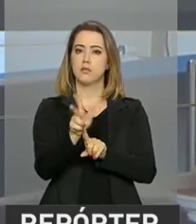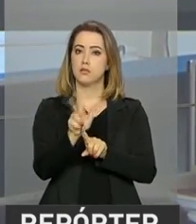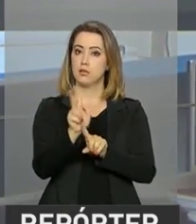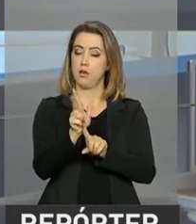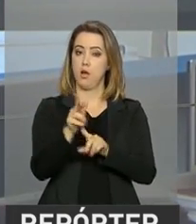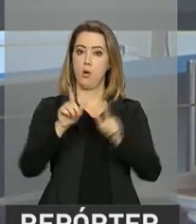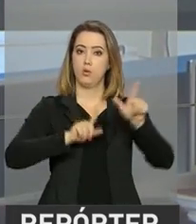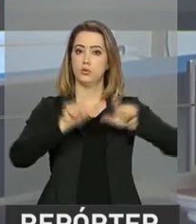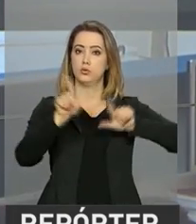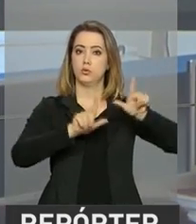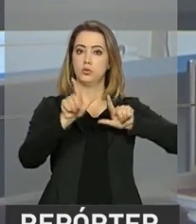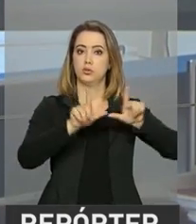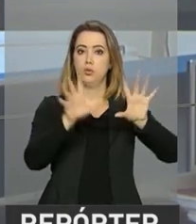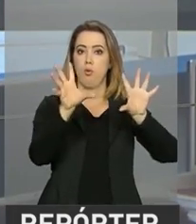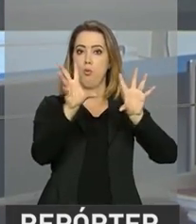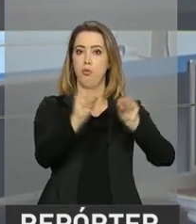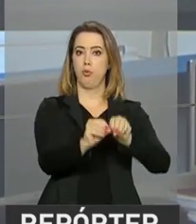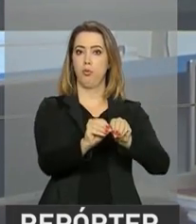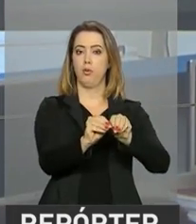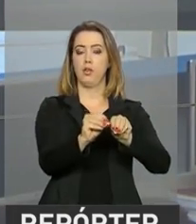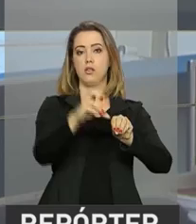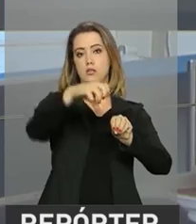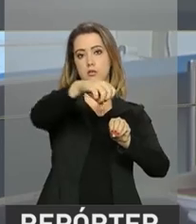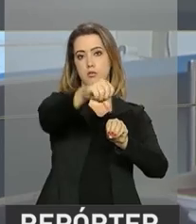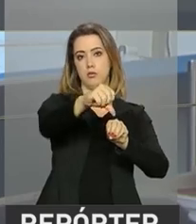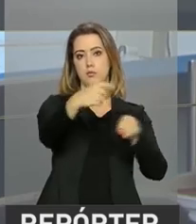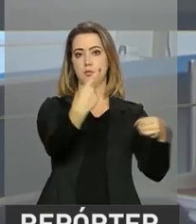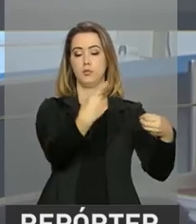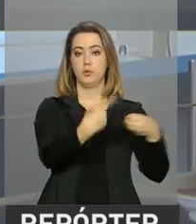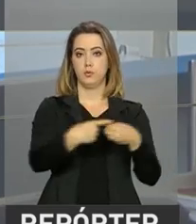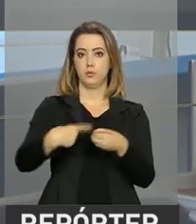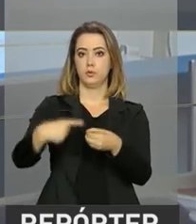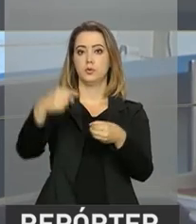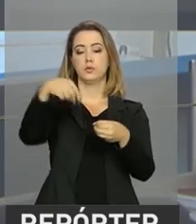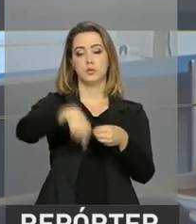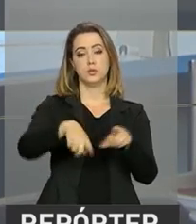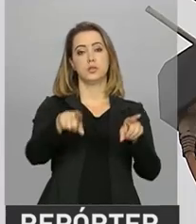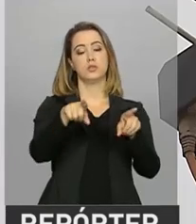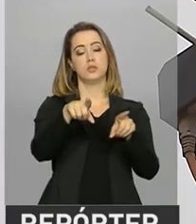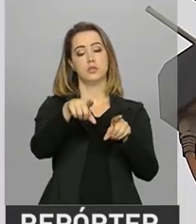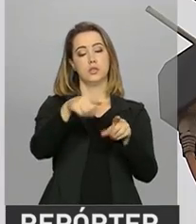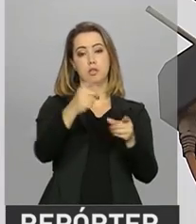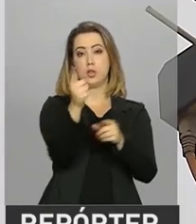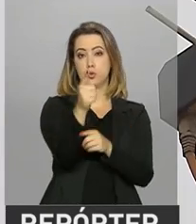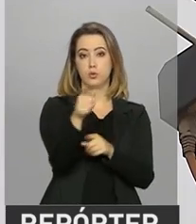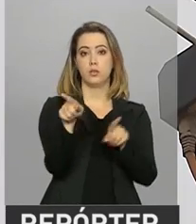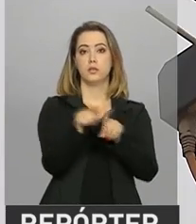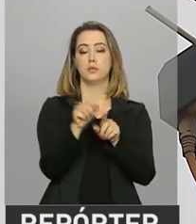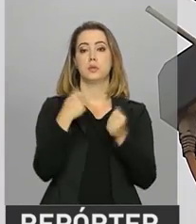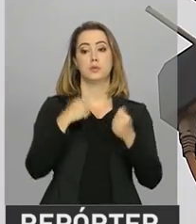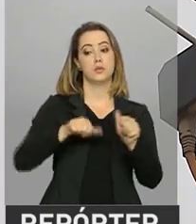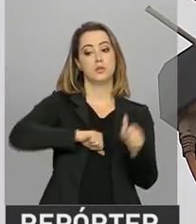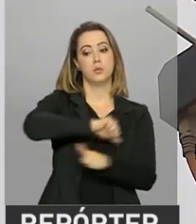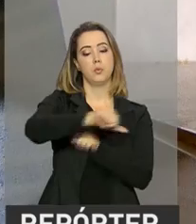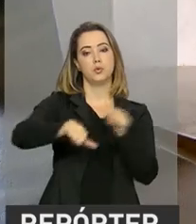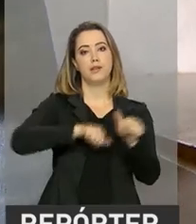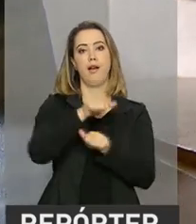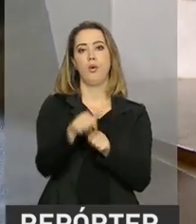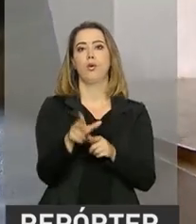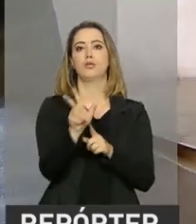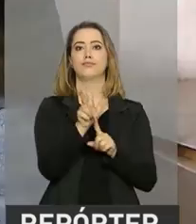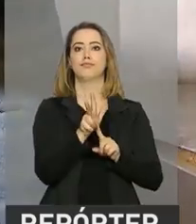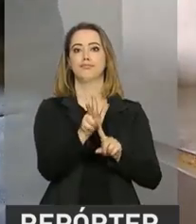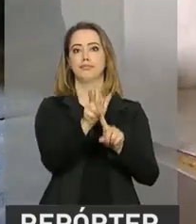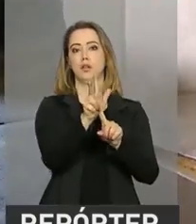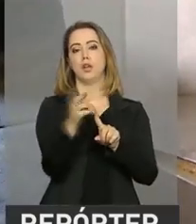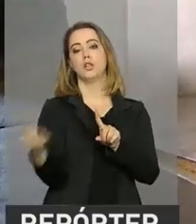Federal em 9 cidades goianas do entorno do DF. Por isso, moradores devem concluir a mudança para o sinal digital. Segundo o